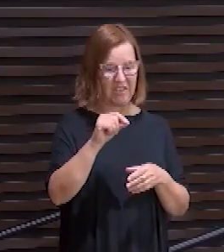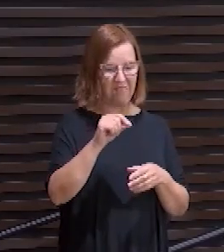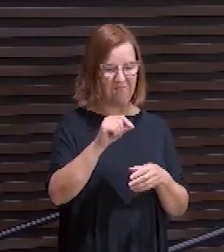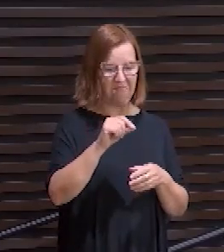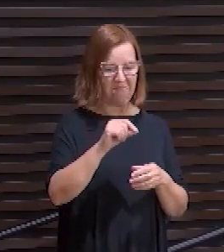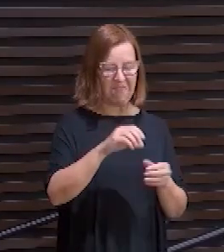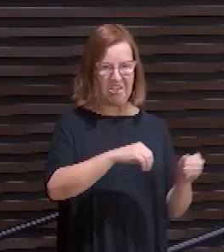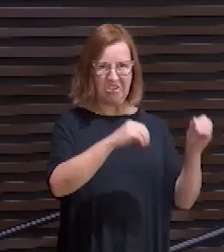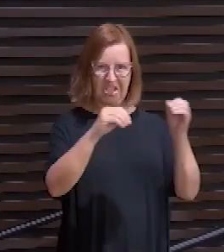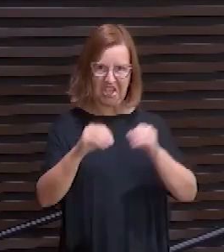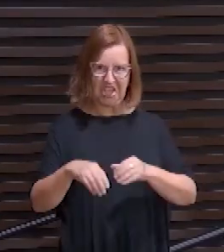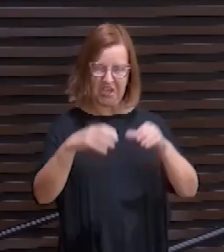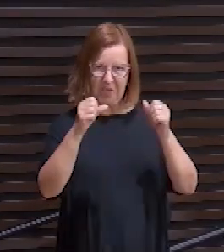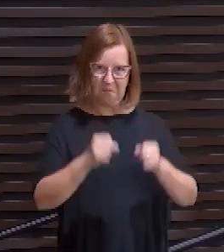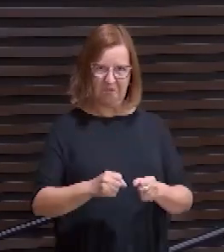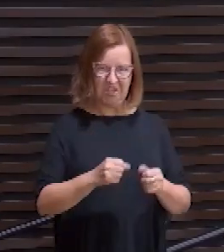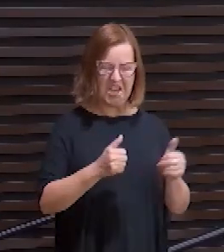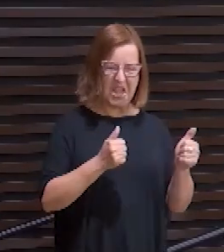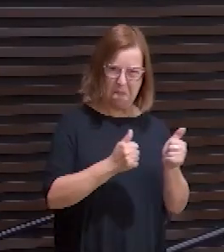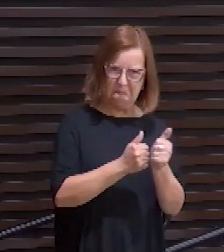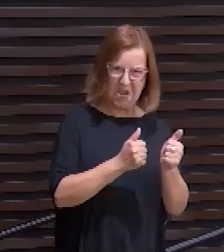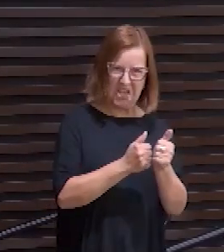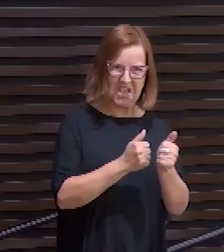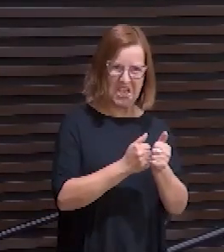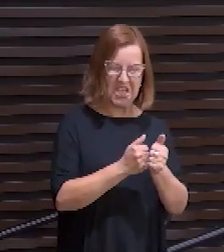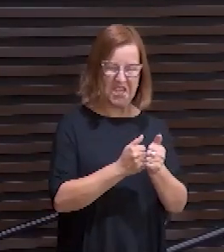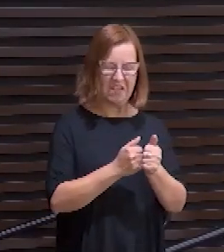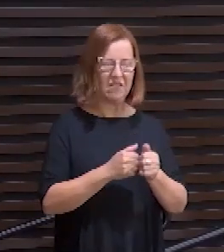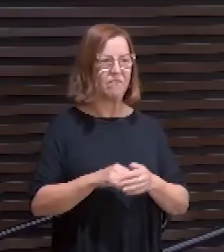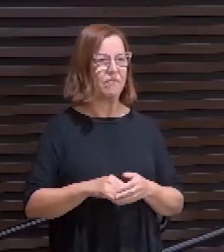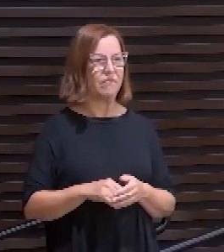Nós estamos em dias como os dias de Ló.